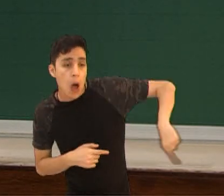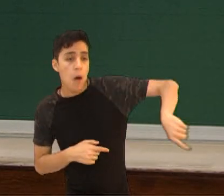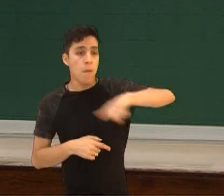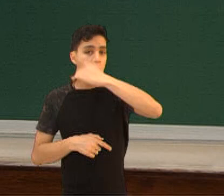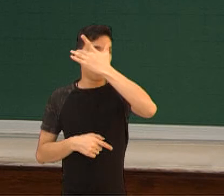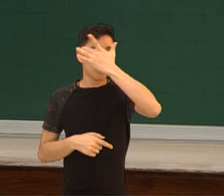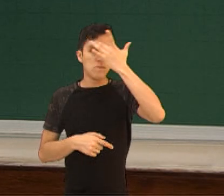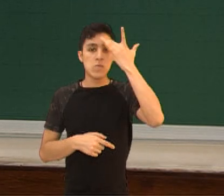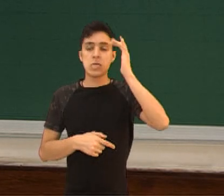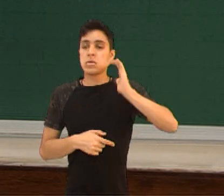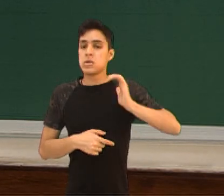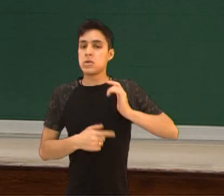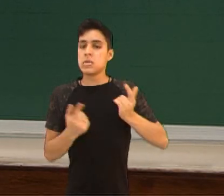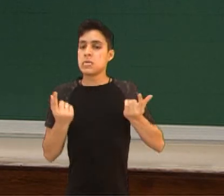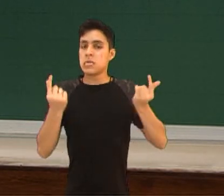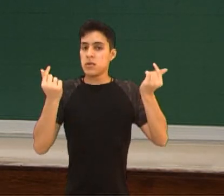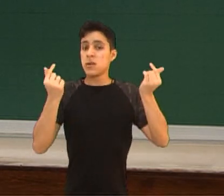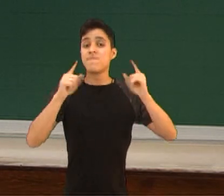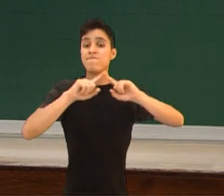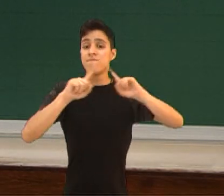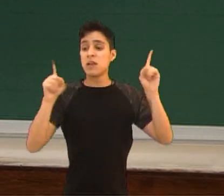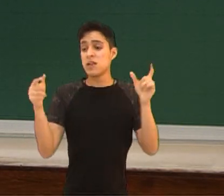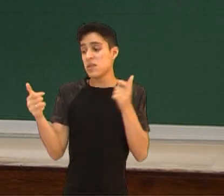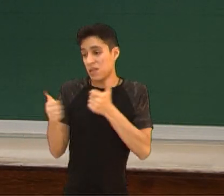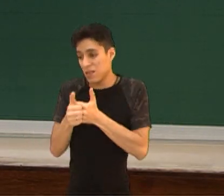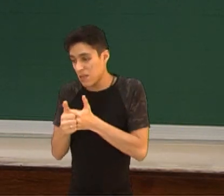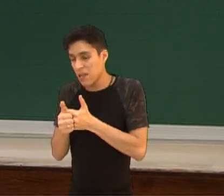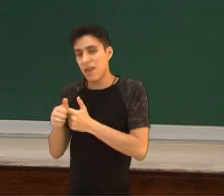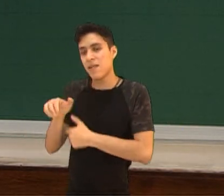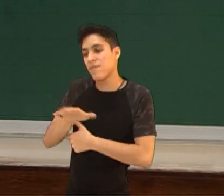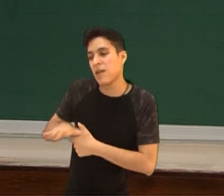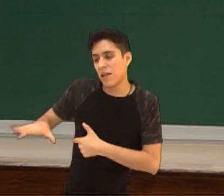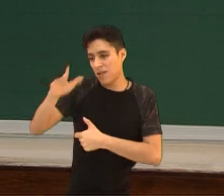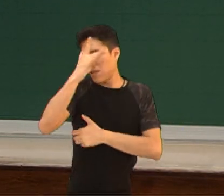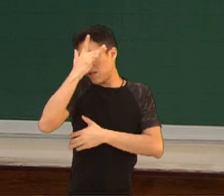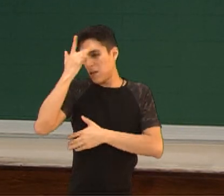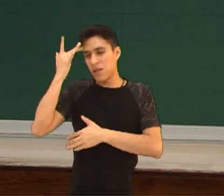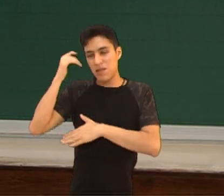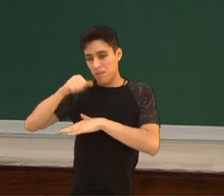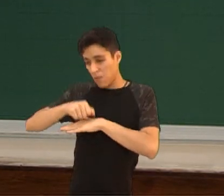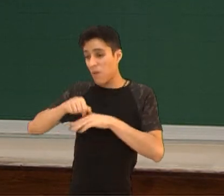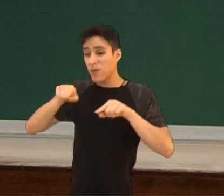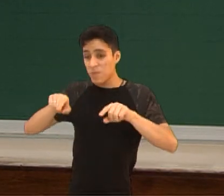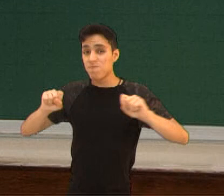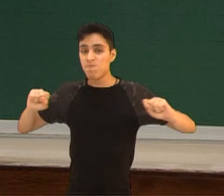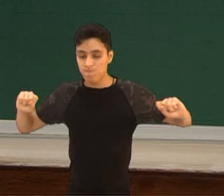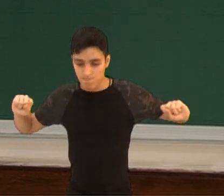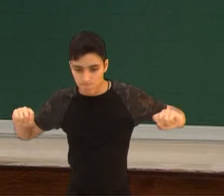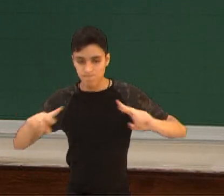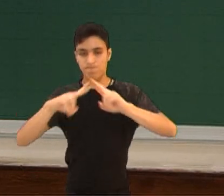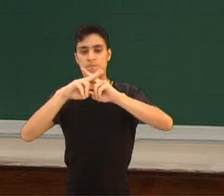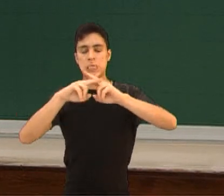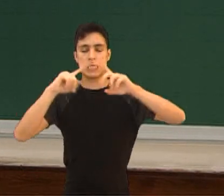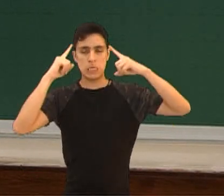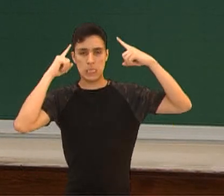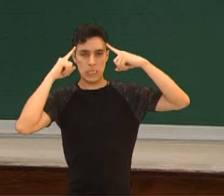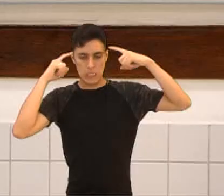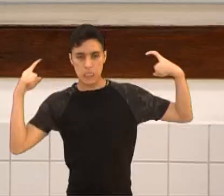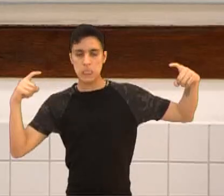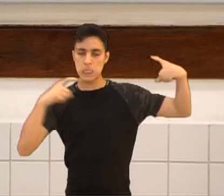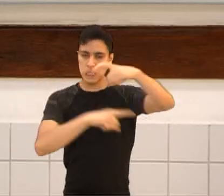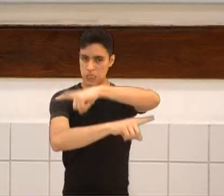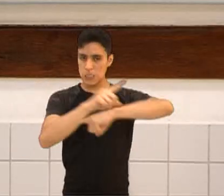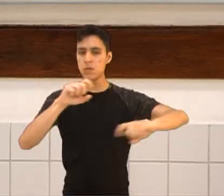alto estejam muito próximas de pessoas que vivem na miséria. E isso pode causar violência, né? O ataque, assaltos e tudo mais.